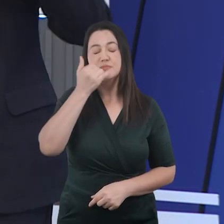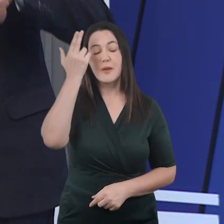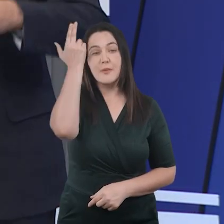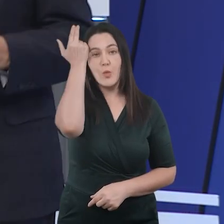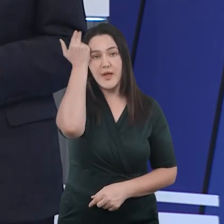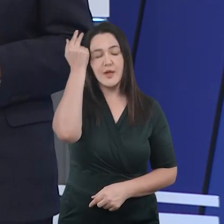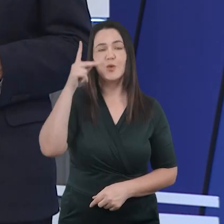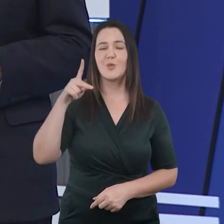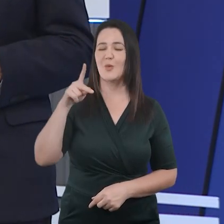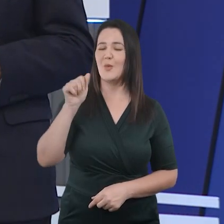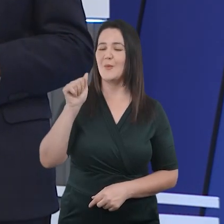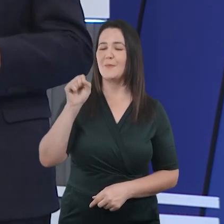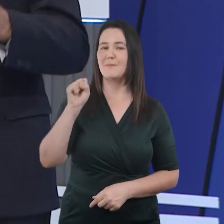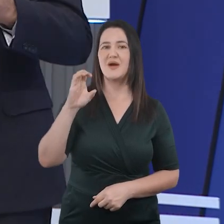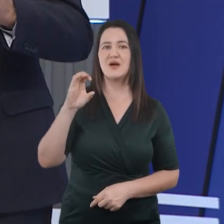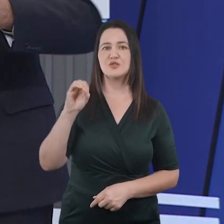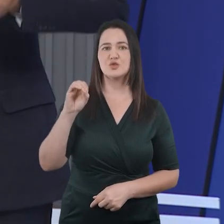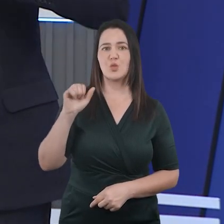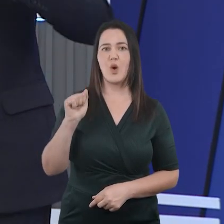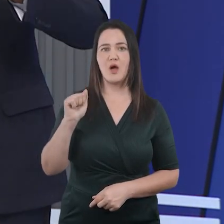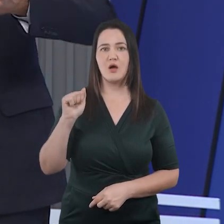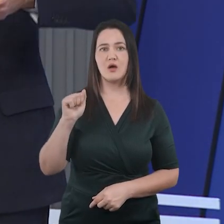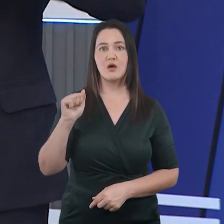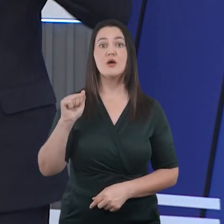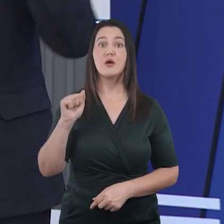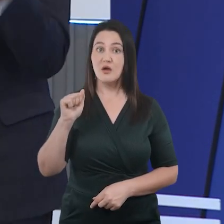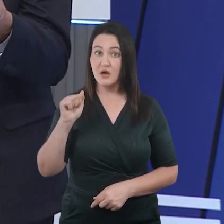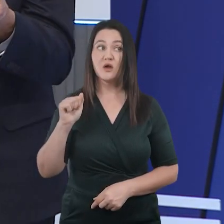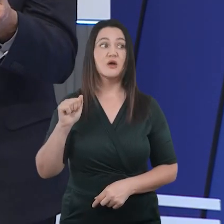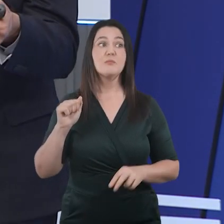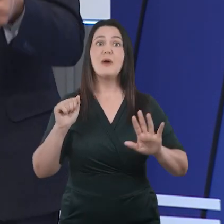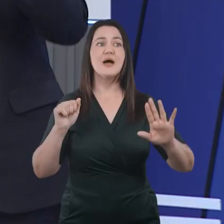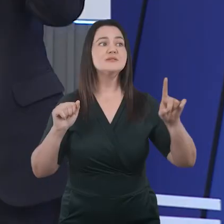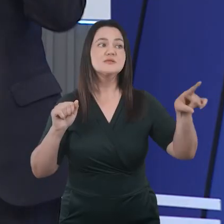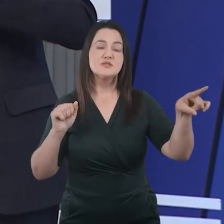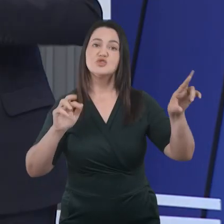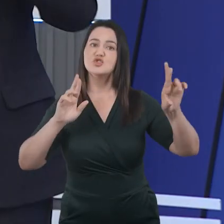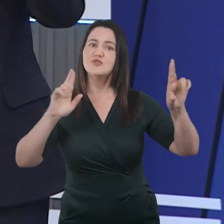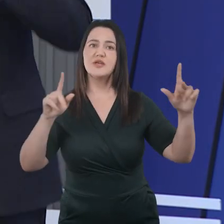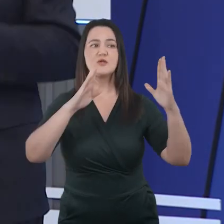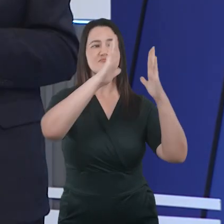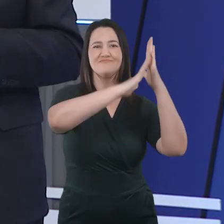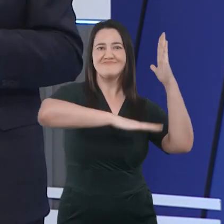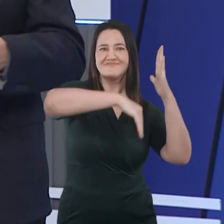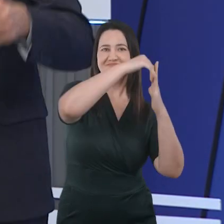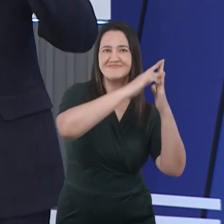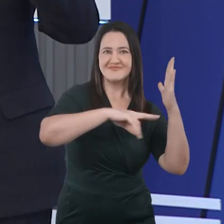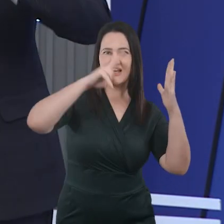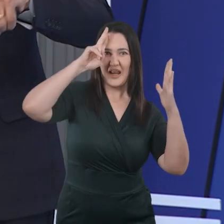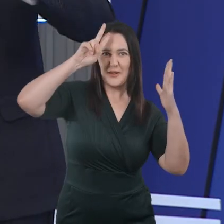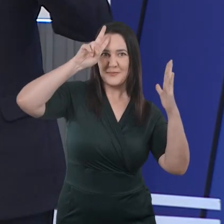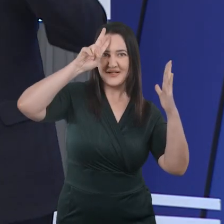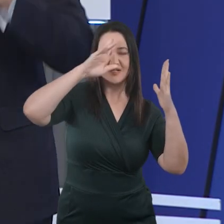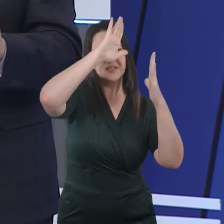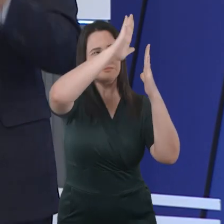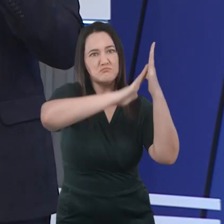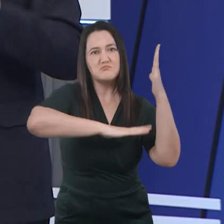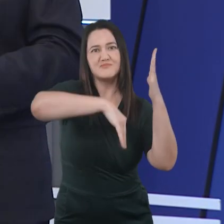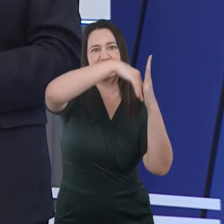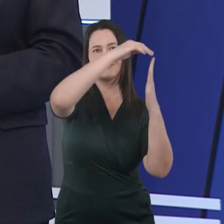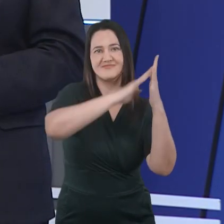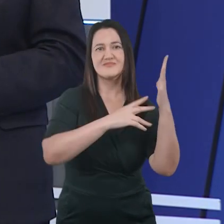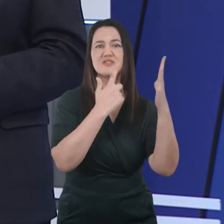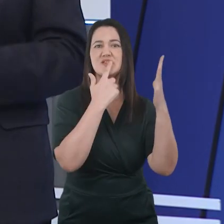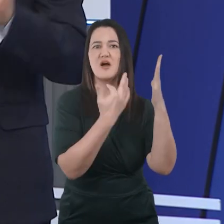me confirma é que o movimento do paganismo associado com o cristianismo trouxe para dentro